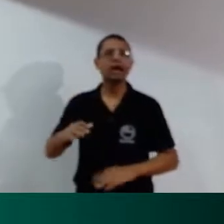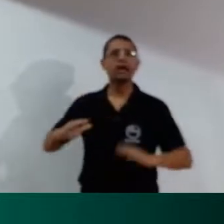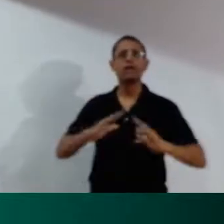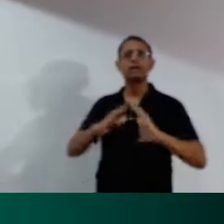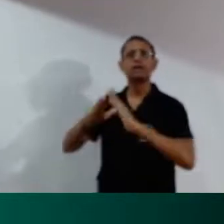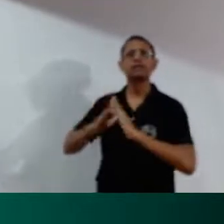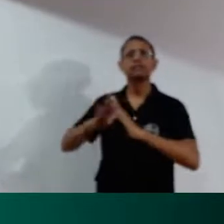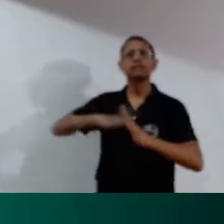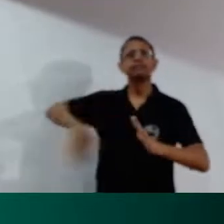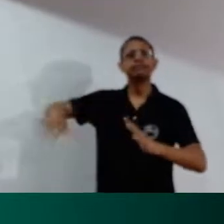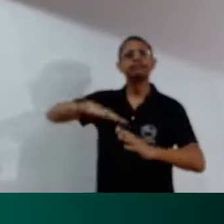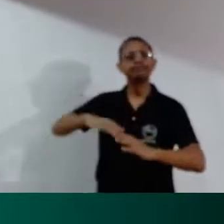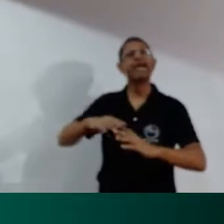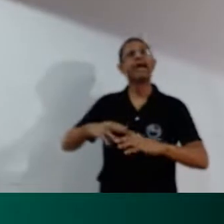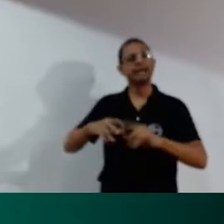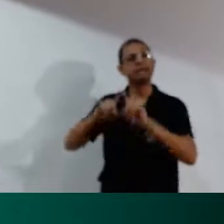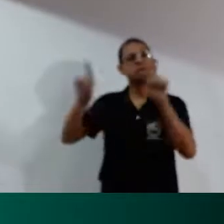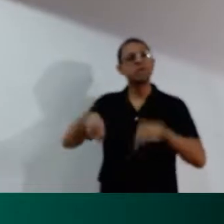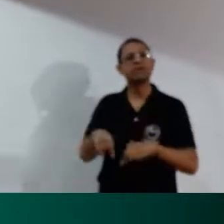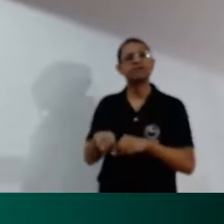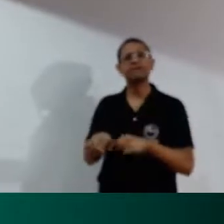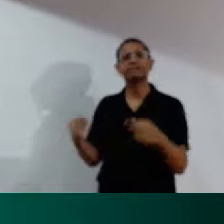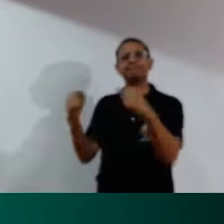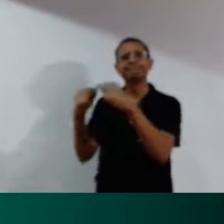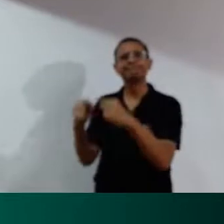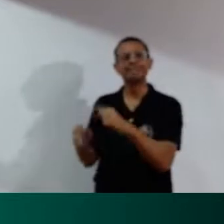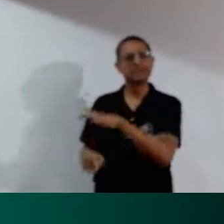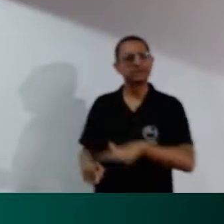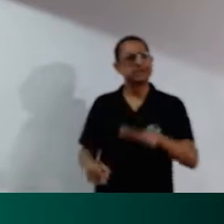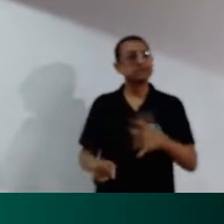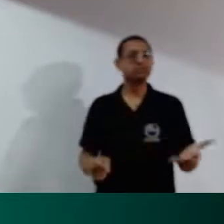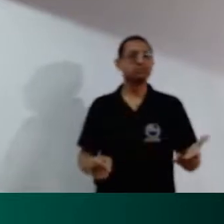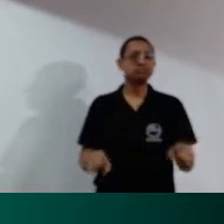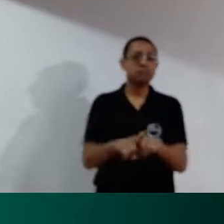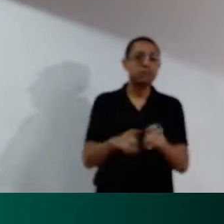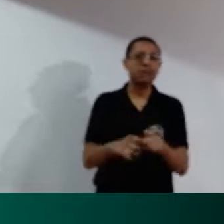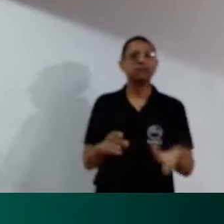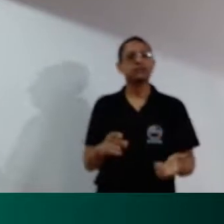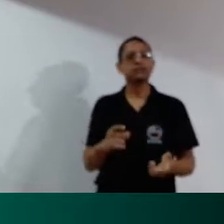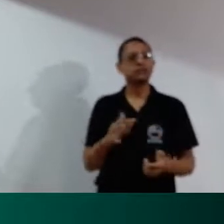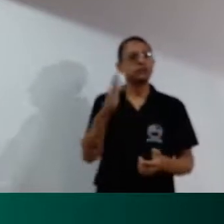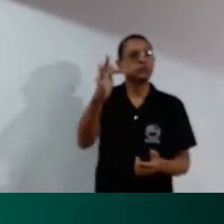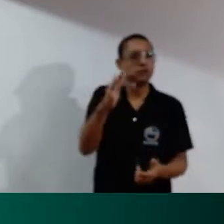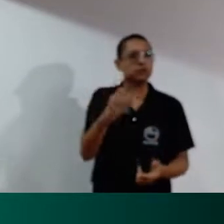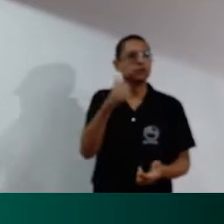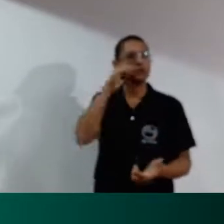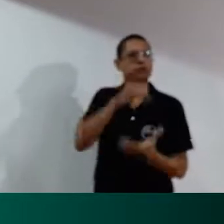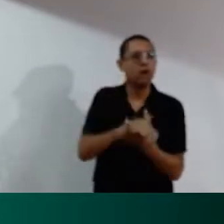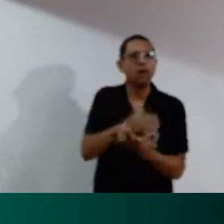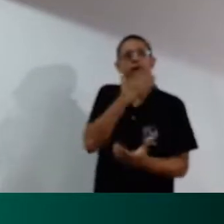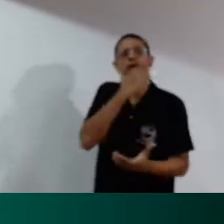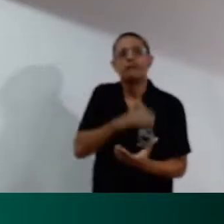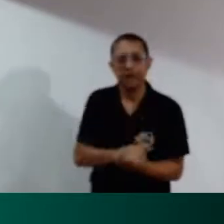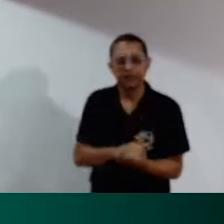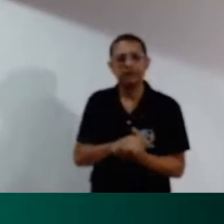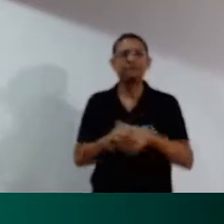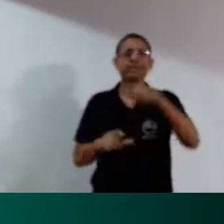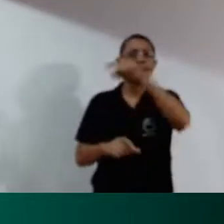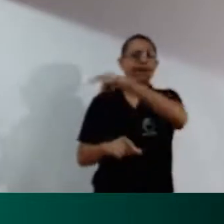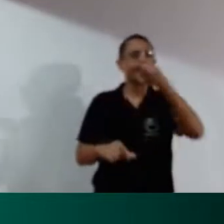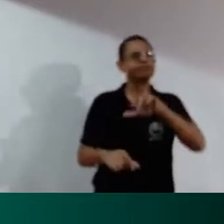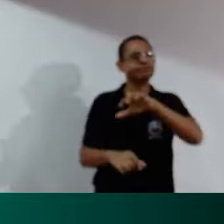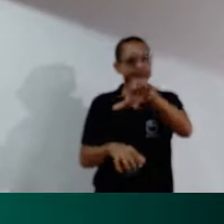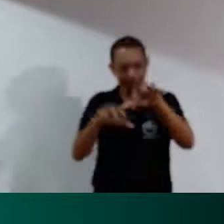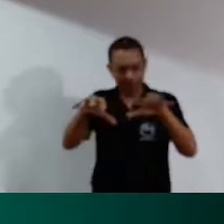vocês os amigos de vocês dos futuros maridos e companheiros e companheiras de vocês que provavelmente não nos bairros